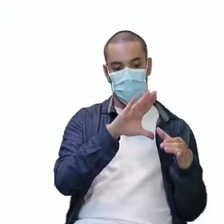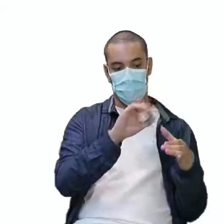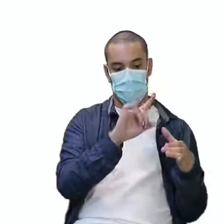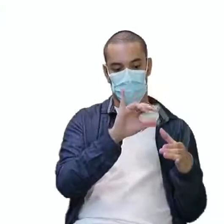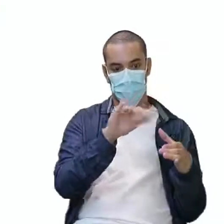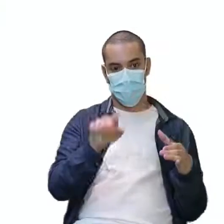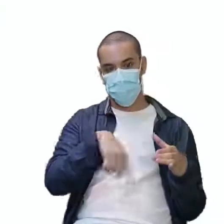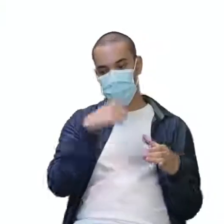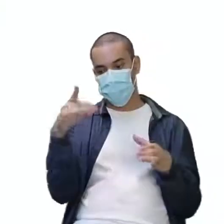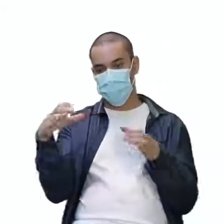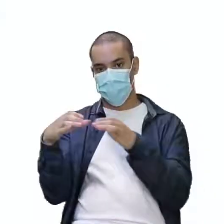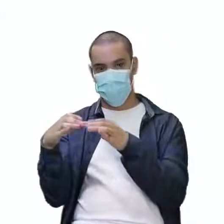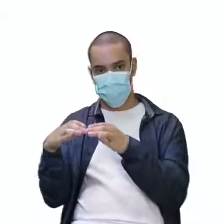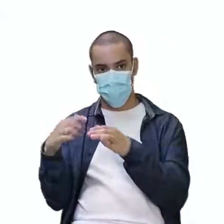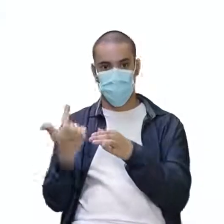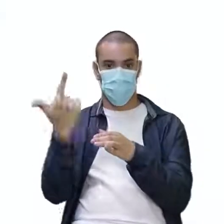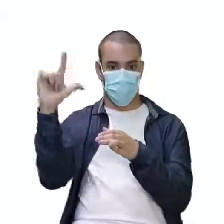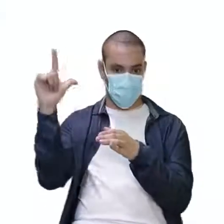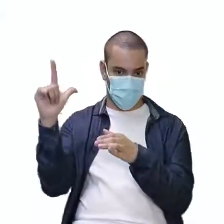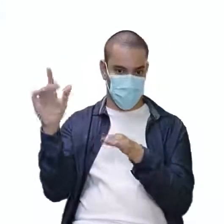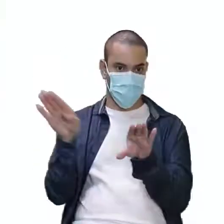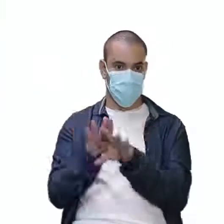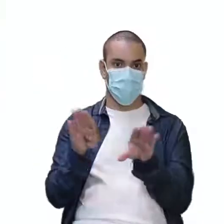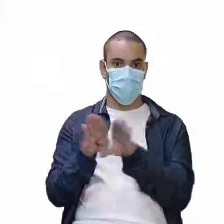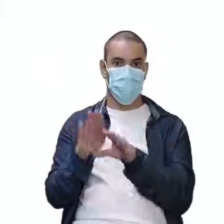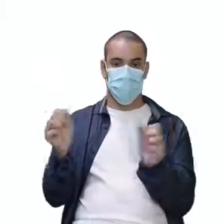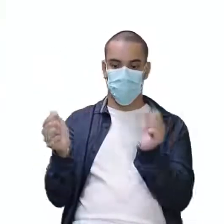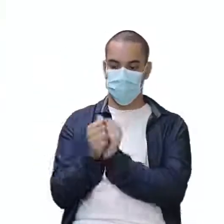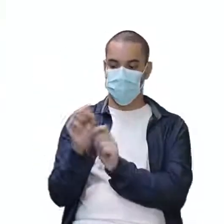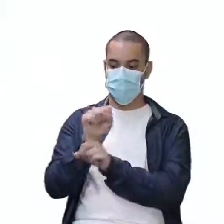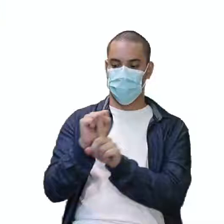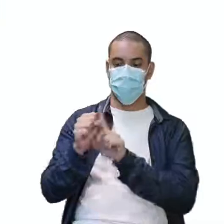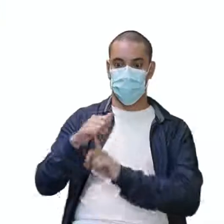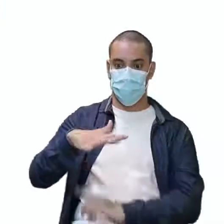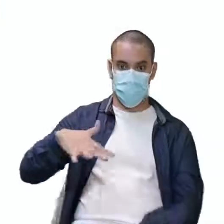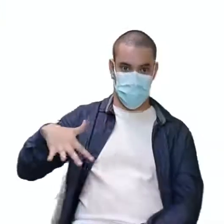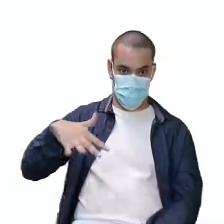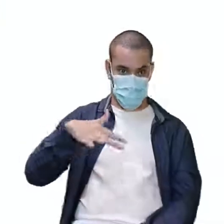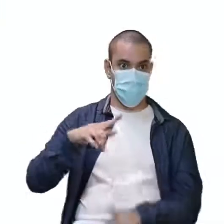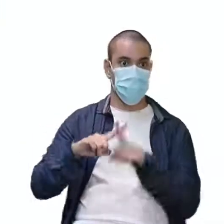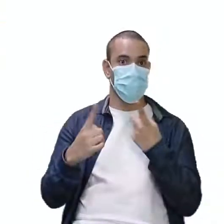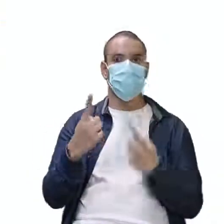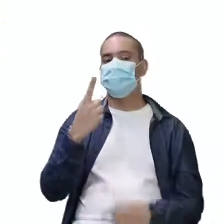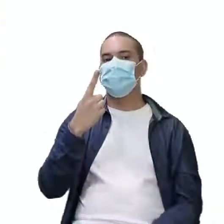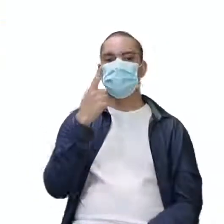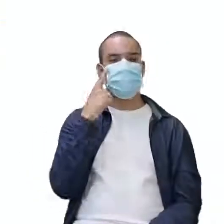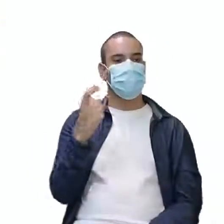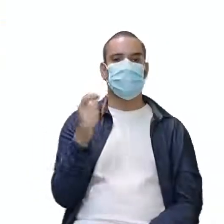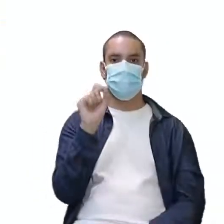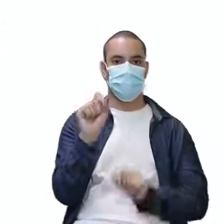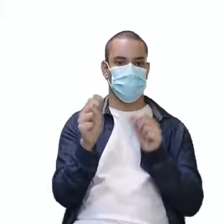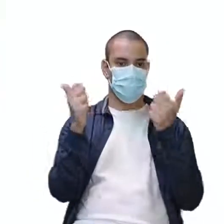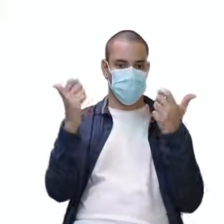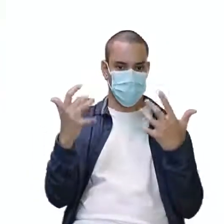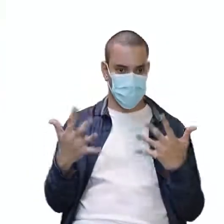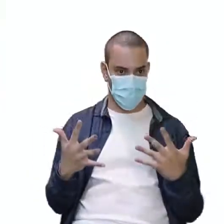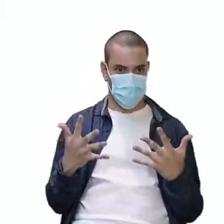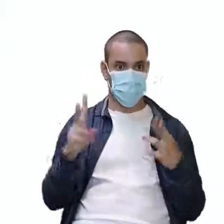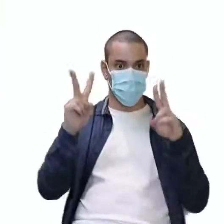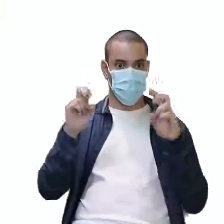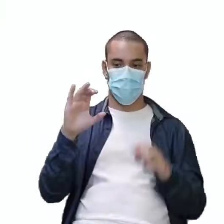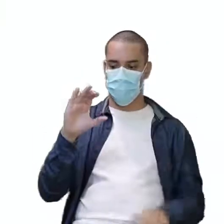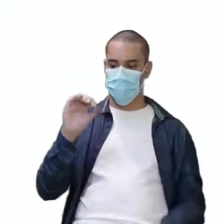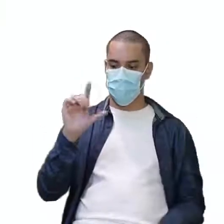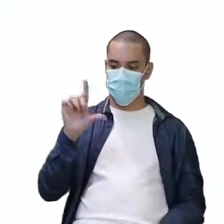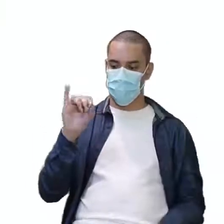qualquer um desses ambientes, tanto aquático quanto os terrestres. Mas o que é interessante destacar em relação às